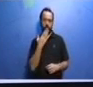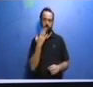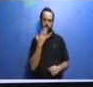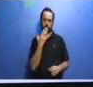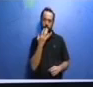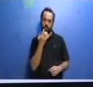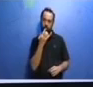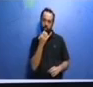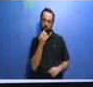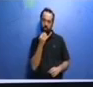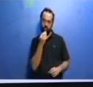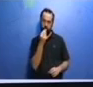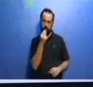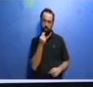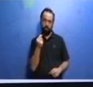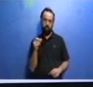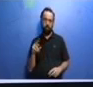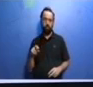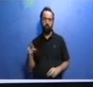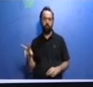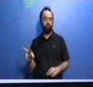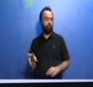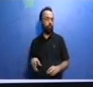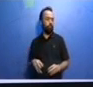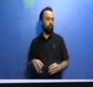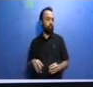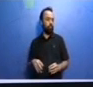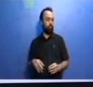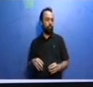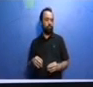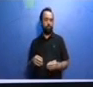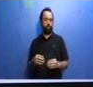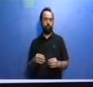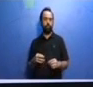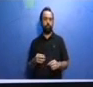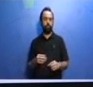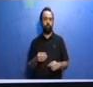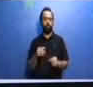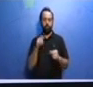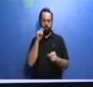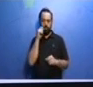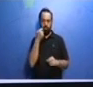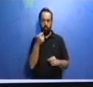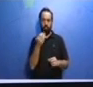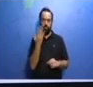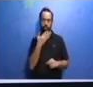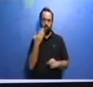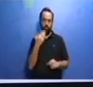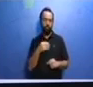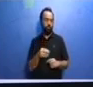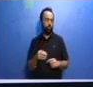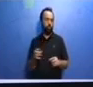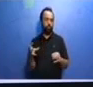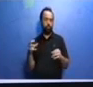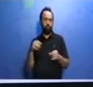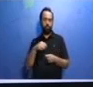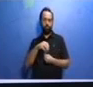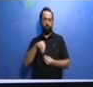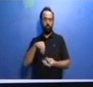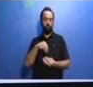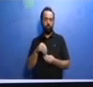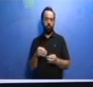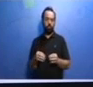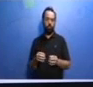de um ovo cru. E também temos aqui a produção do pão doce, onde os ingredientes que foram usados na